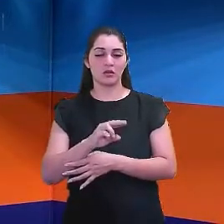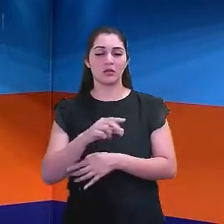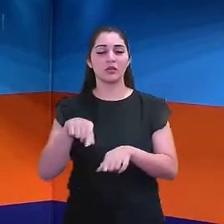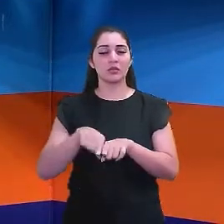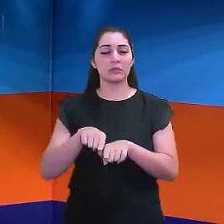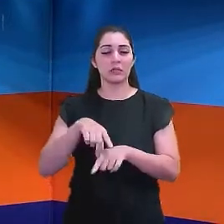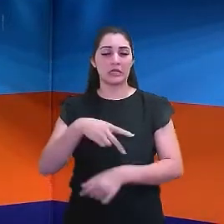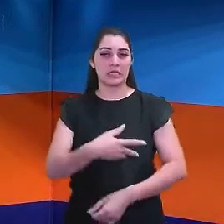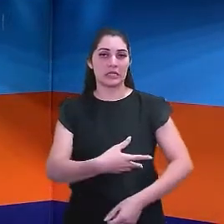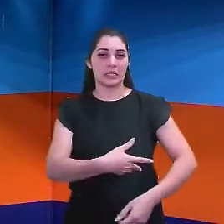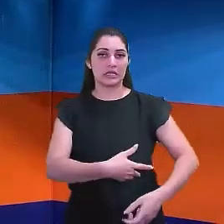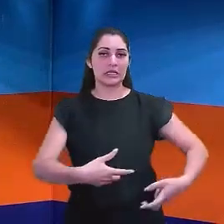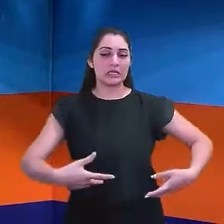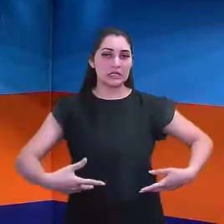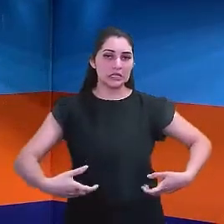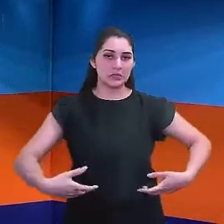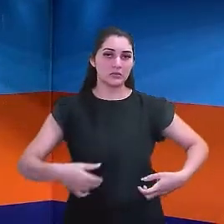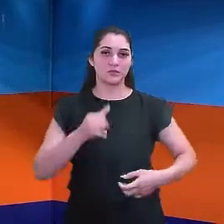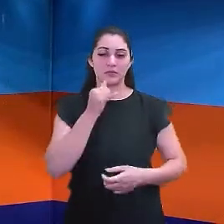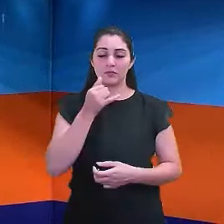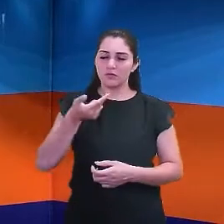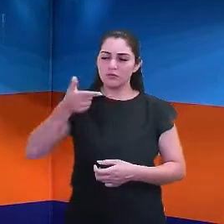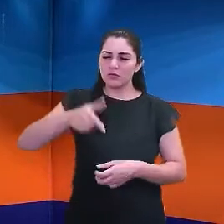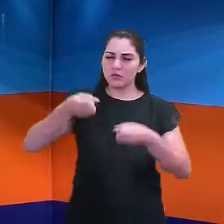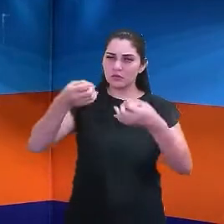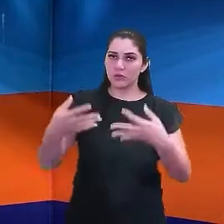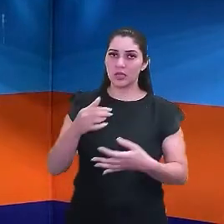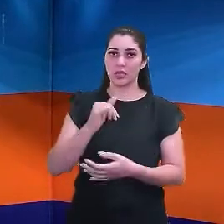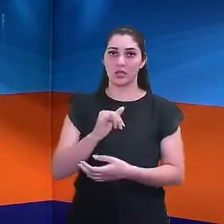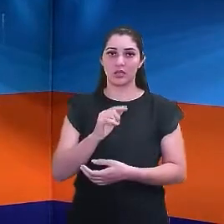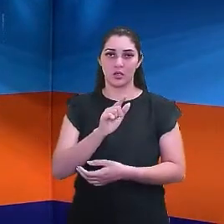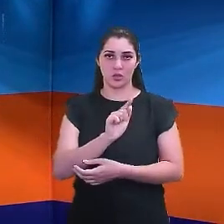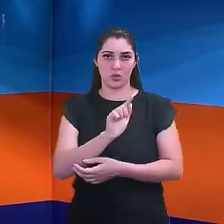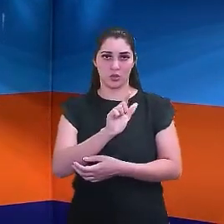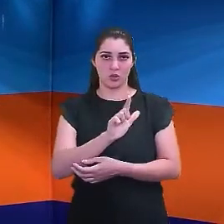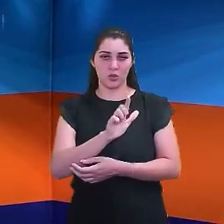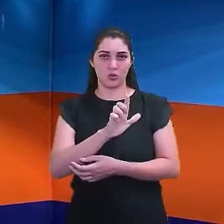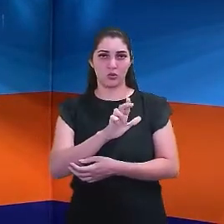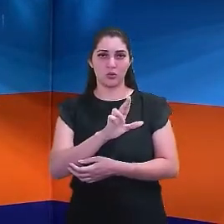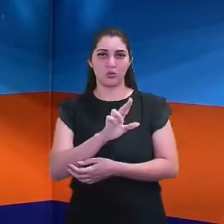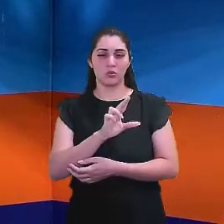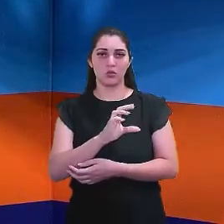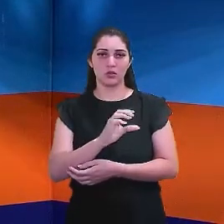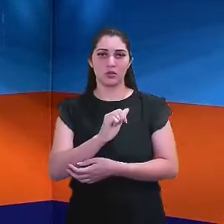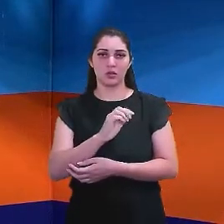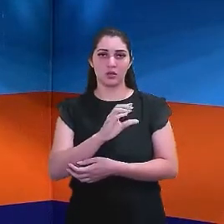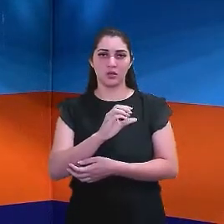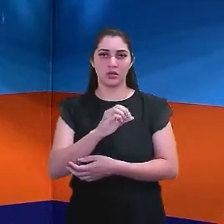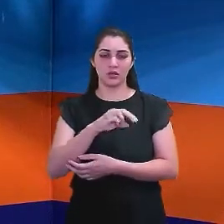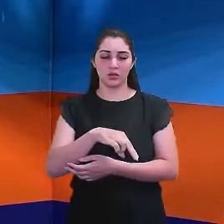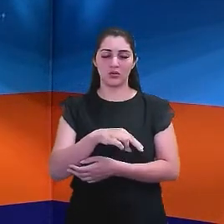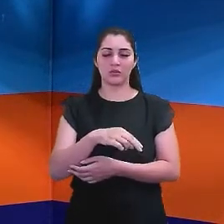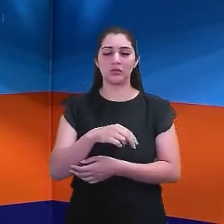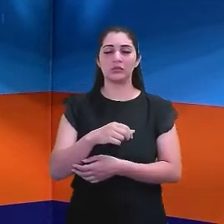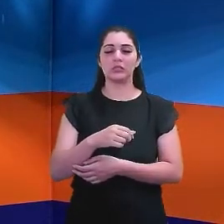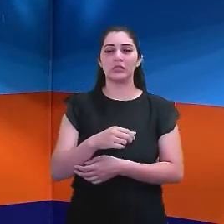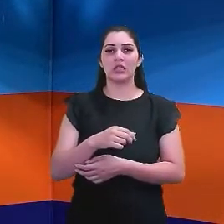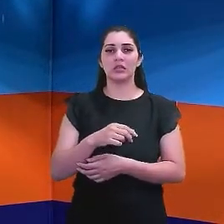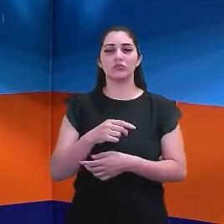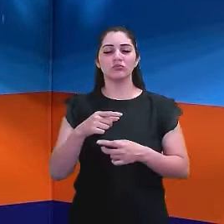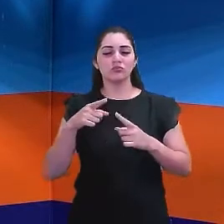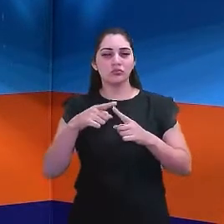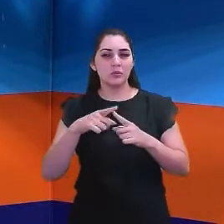repetir, até para que ninguém tenha dúvida. O glucagon, gente, seria um hormônio que tem a ver para aumentar a